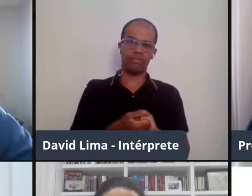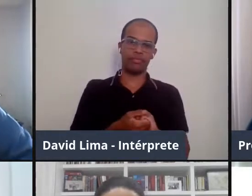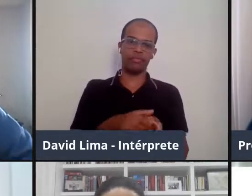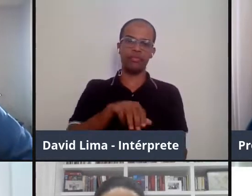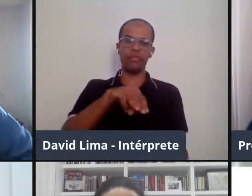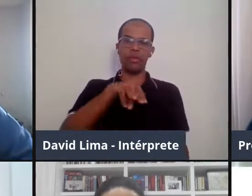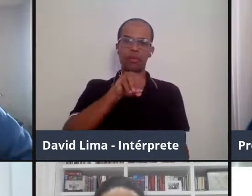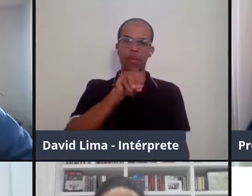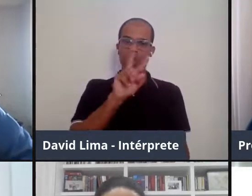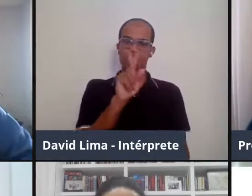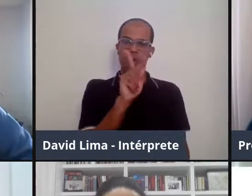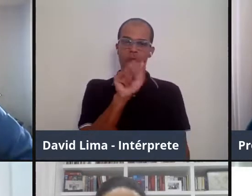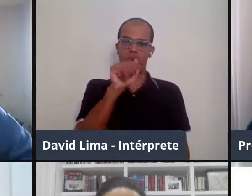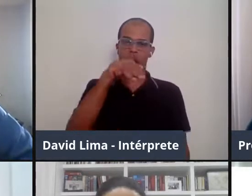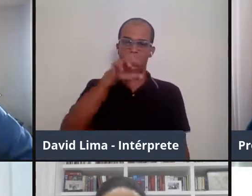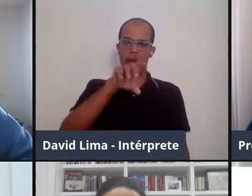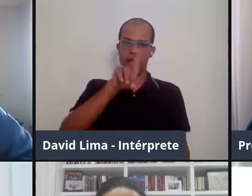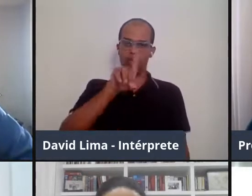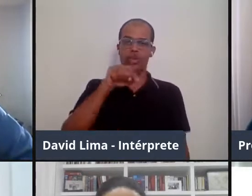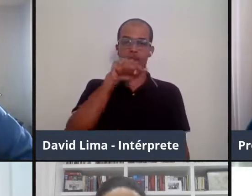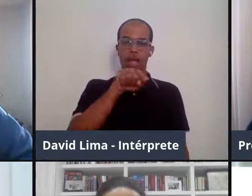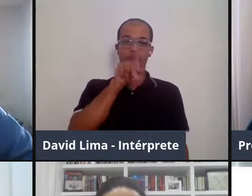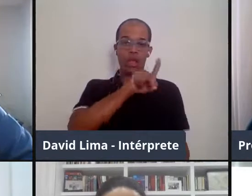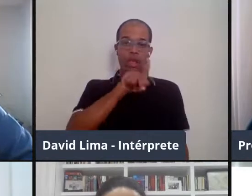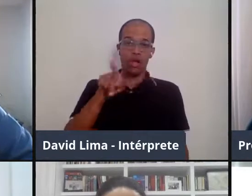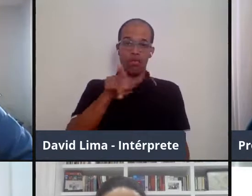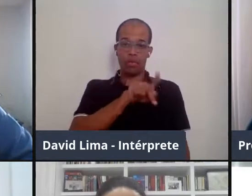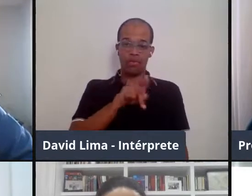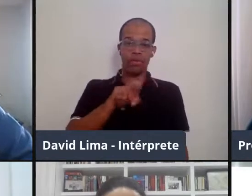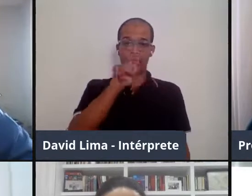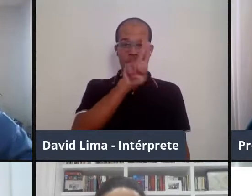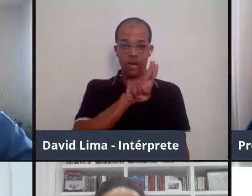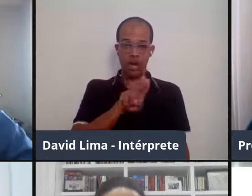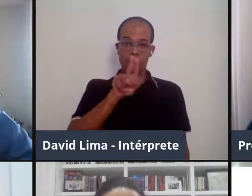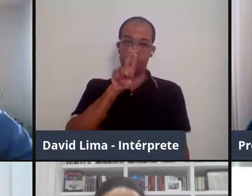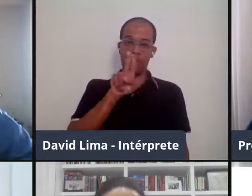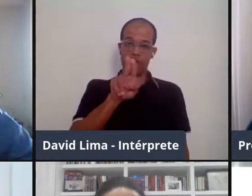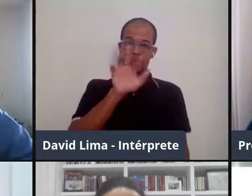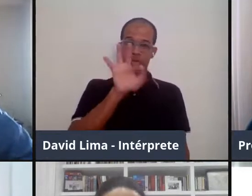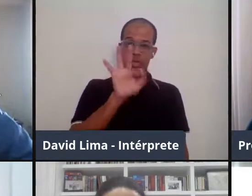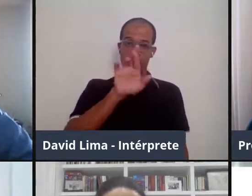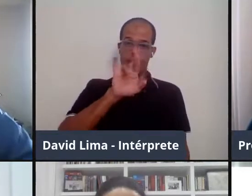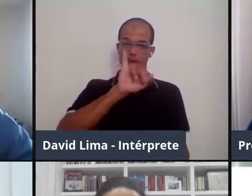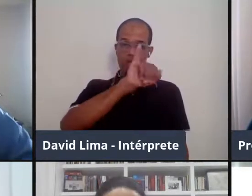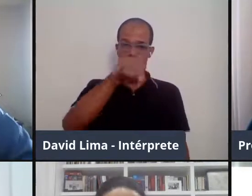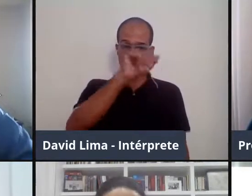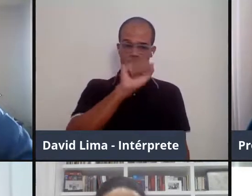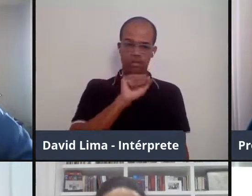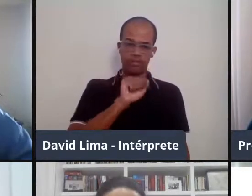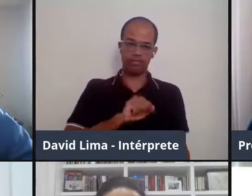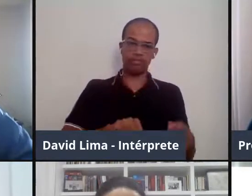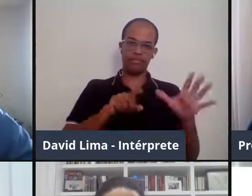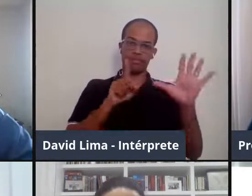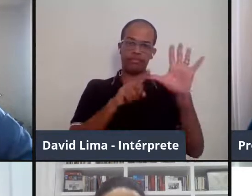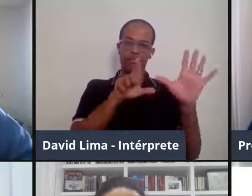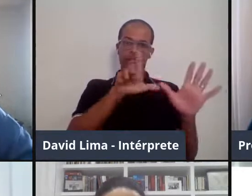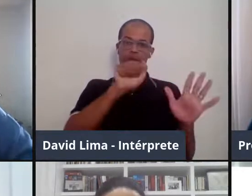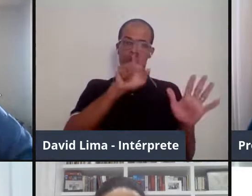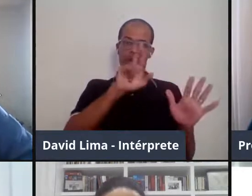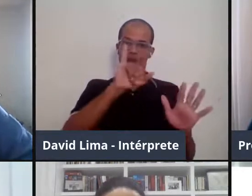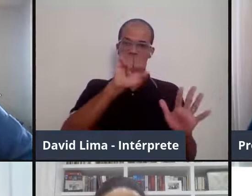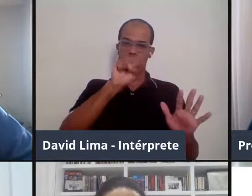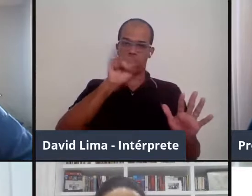Mohamed Raji, professor titular da Universidade Federal do Rio de Janeiro. Larissa G. Tirana,